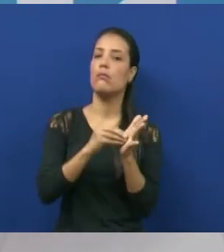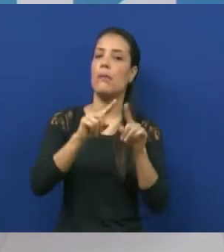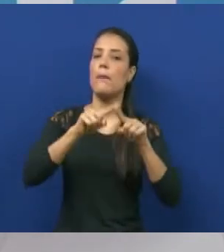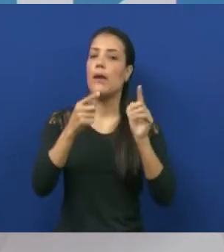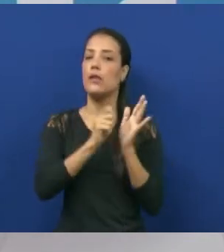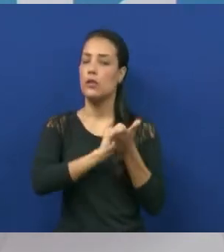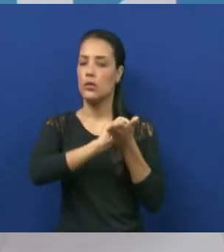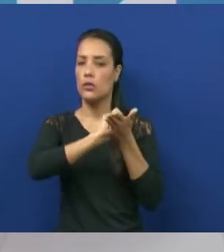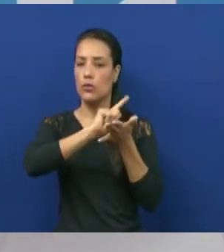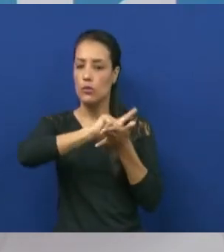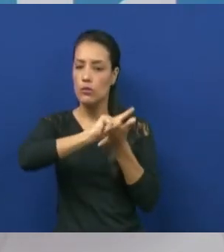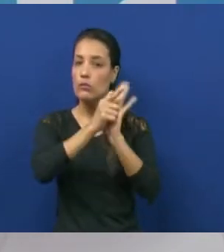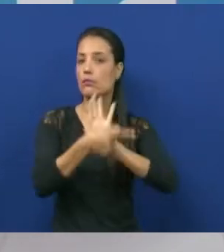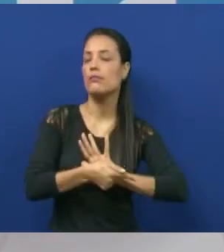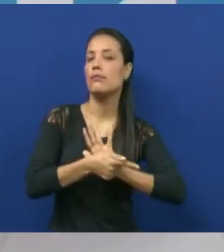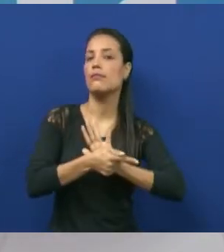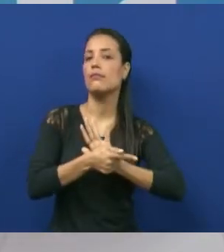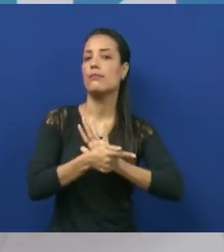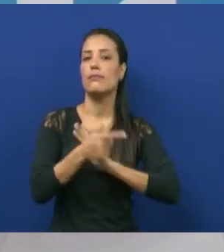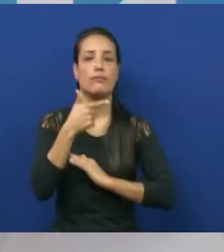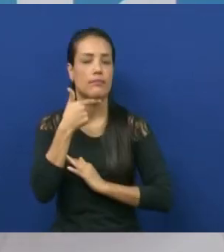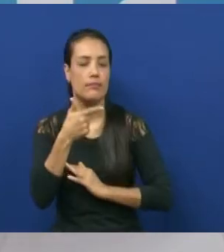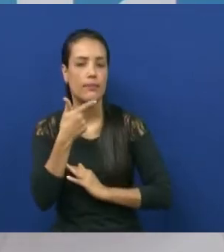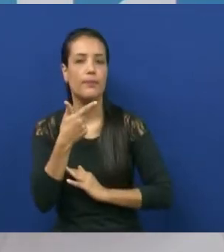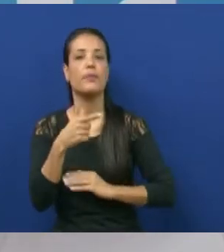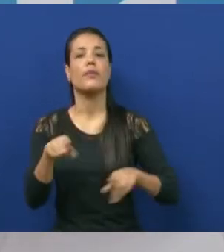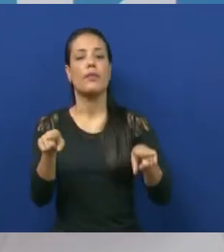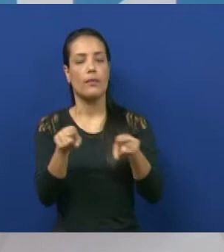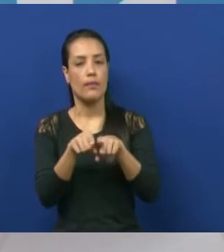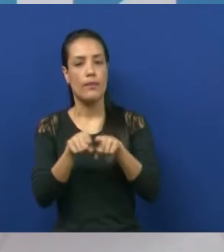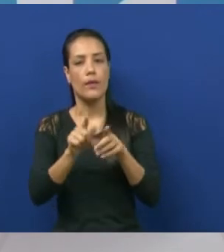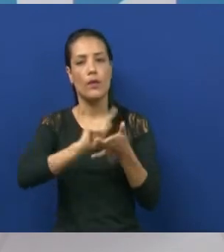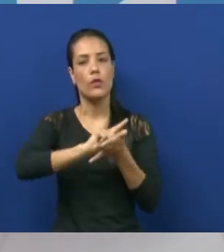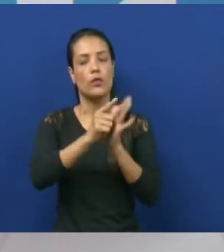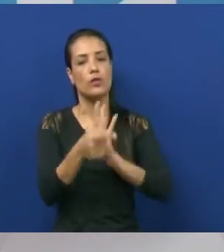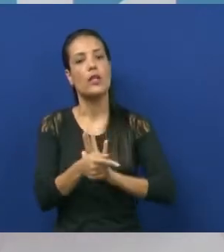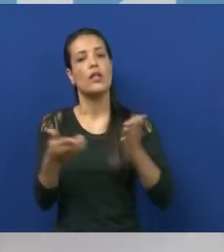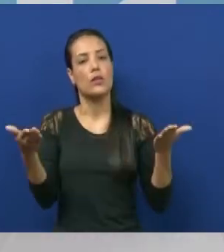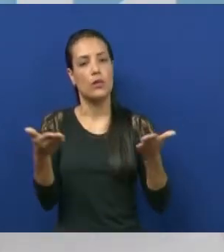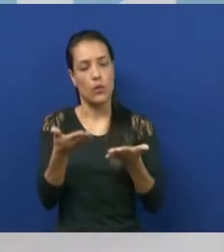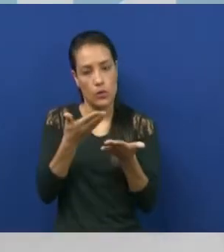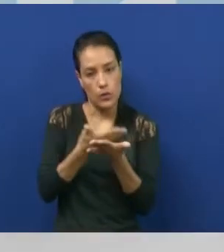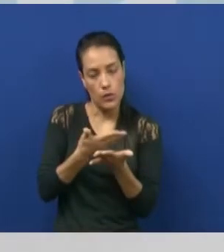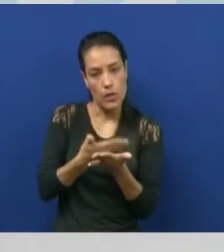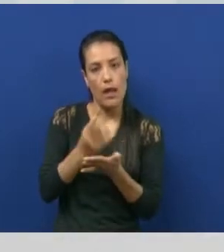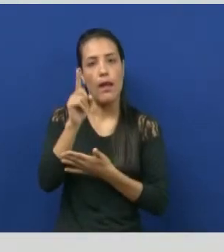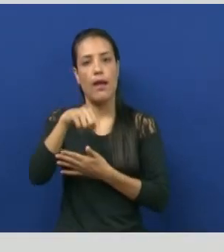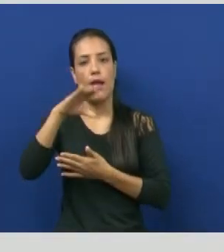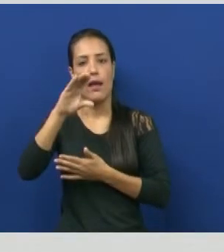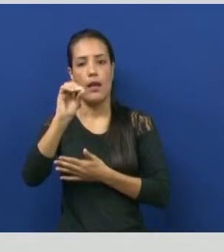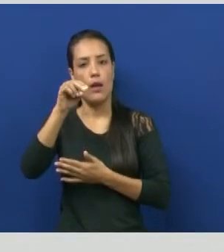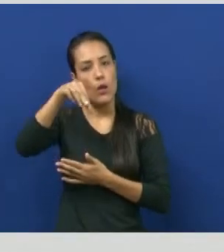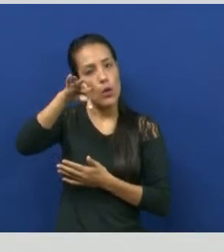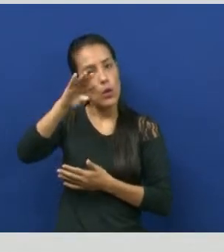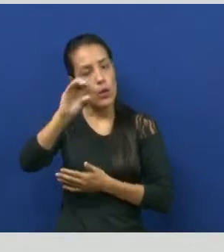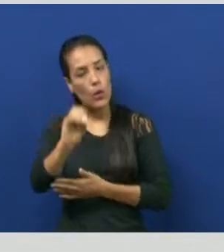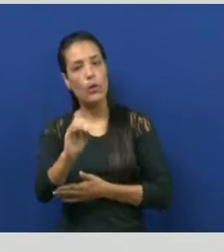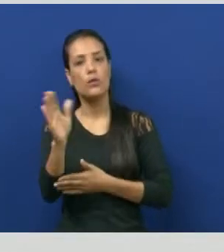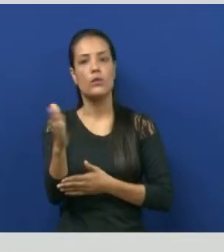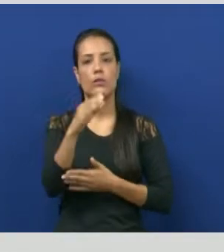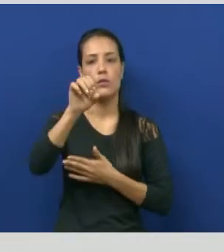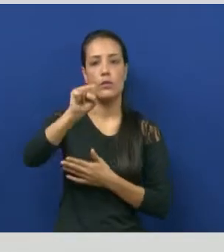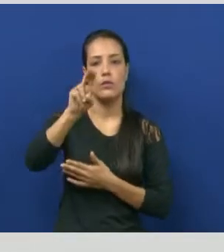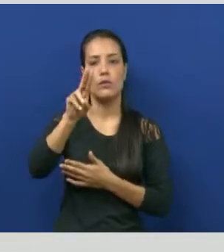não cabe esse tipo de situação. Também o gênero que a gente vai estudar hoje, que é o conto de suspense, ele